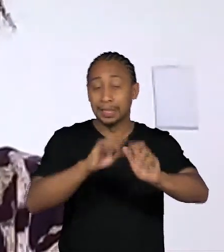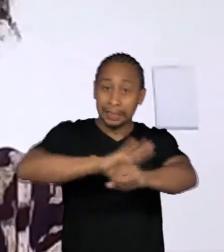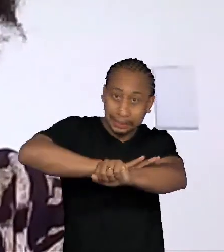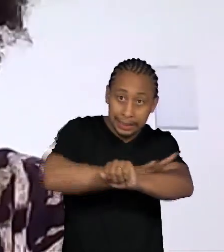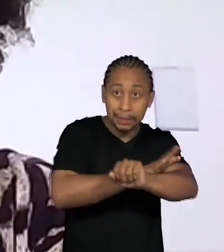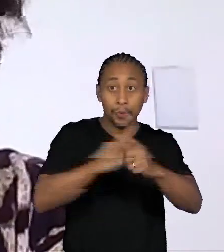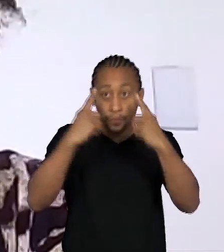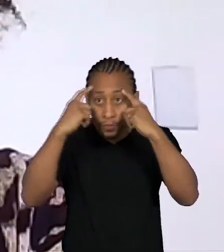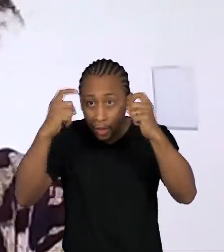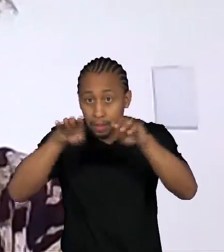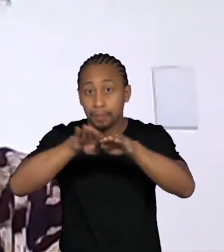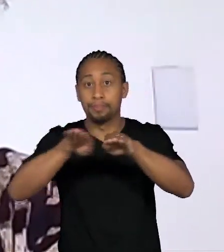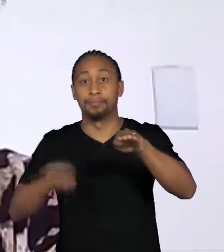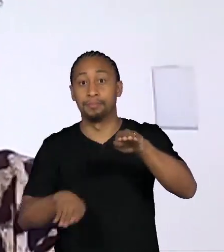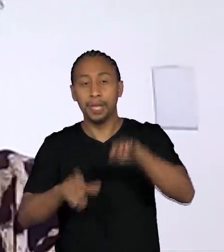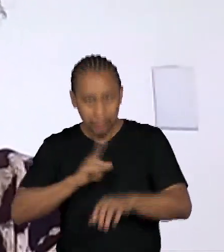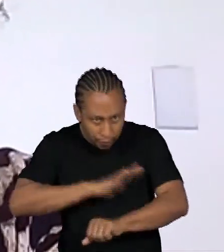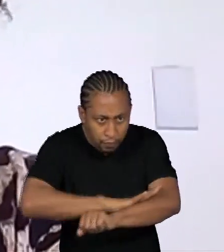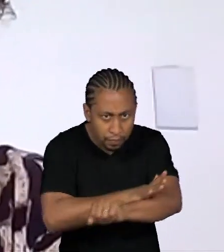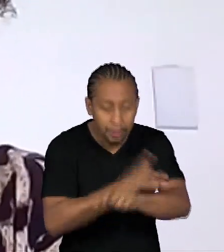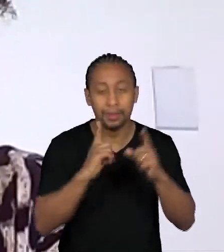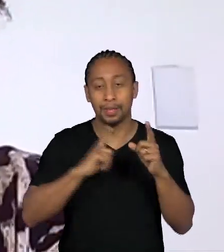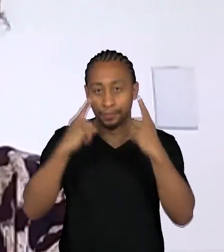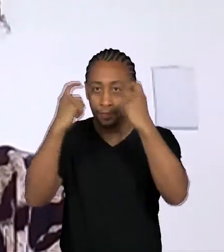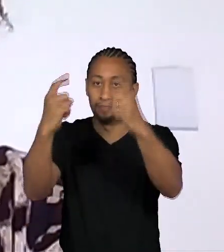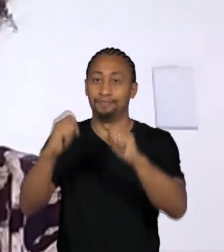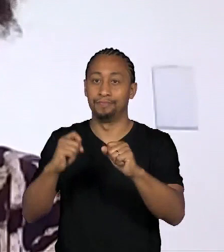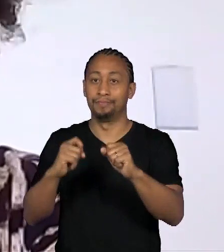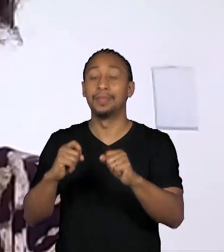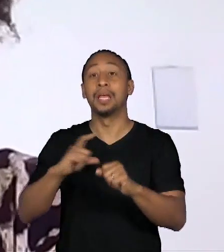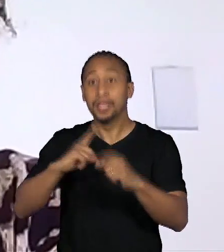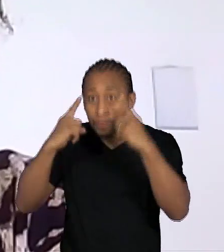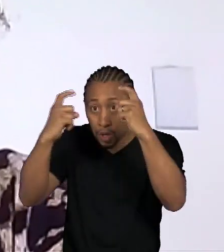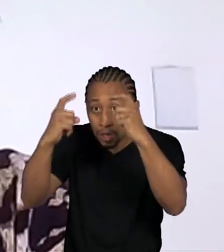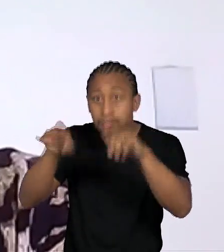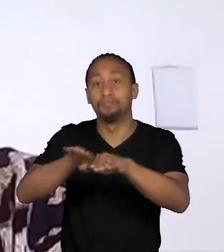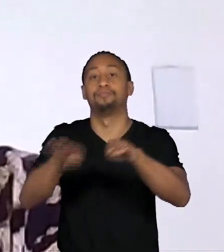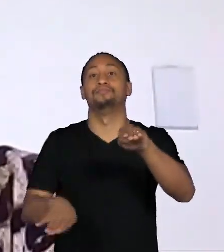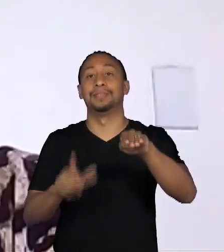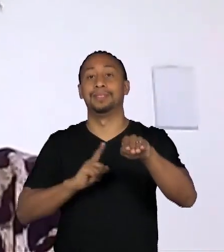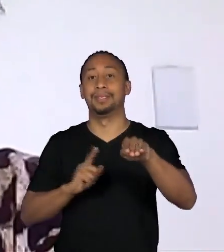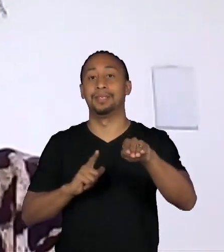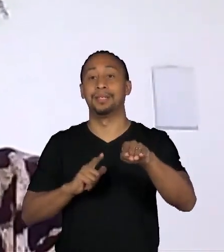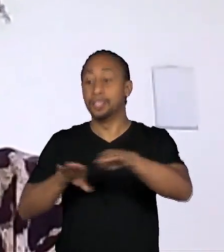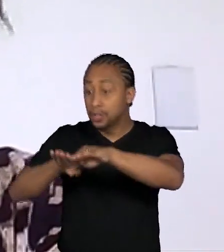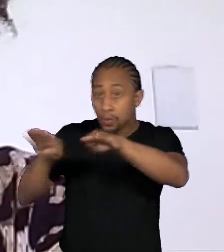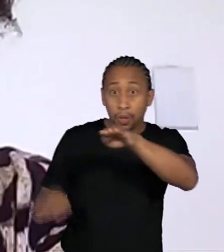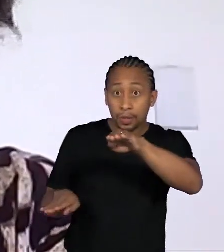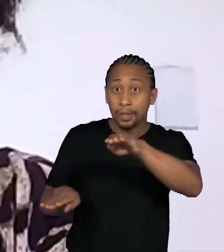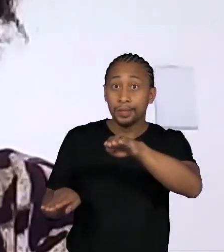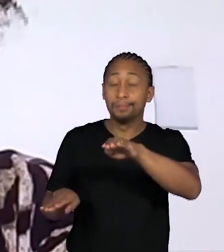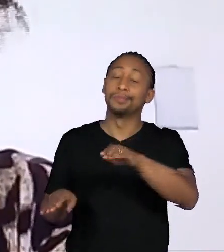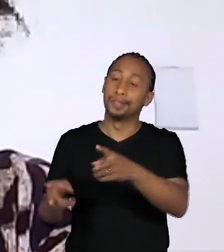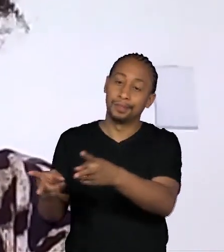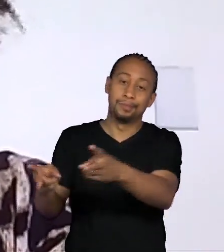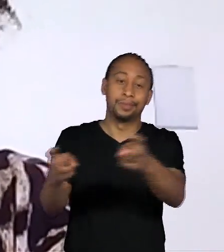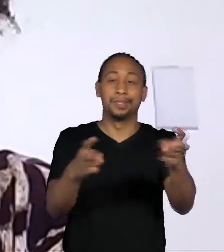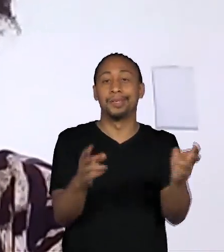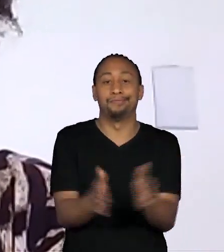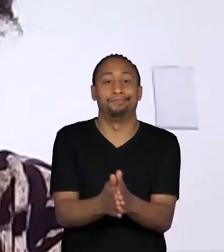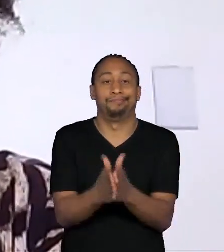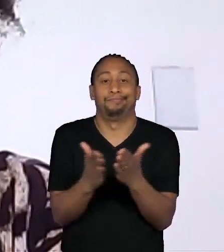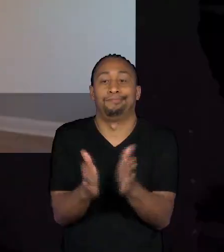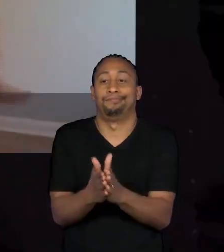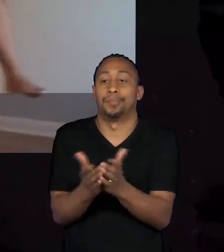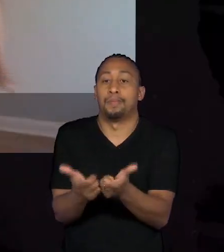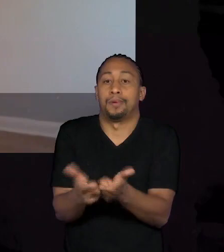desigualdade. Onde há racismo, há violência. Onde há violência, há desigualdade. E onde há desigualdade, a gente vê a miséria se